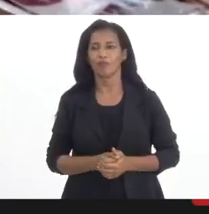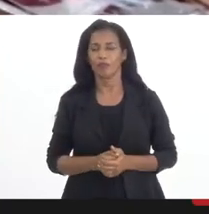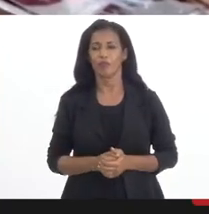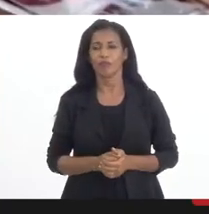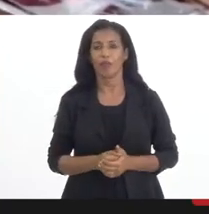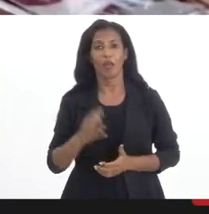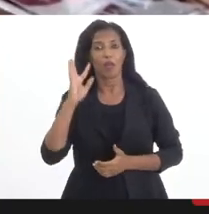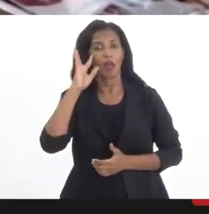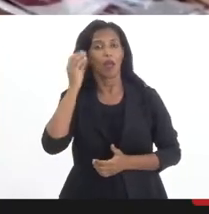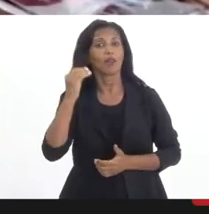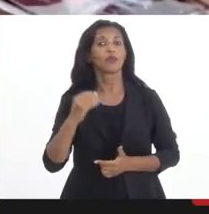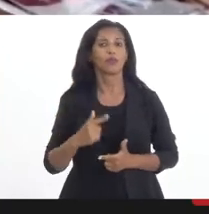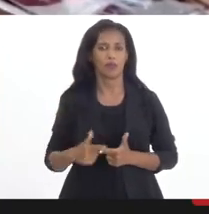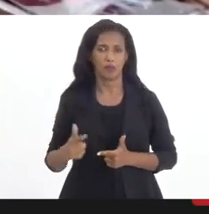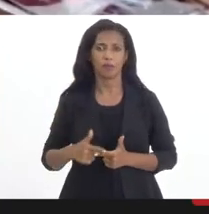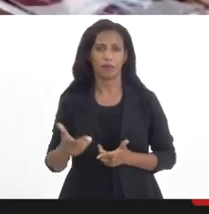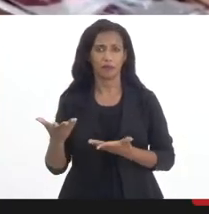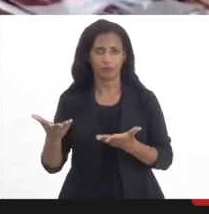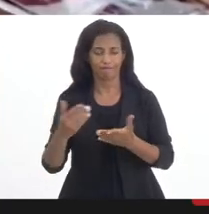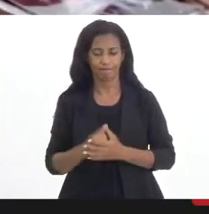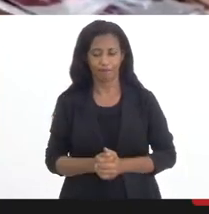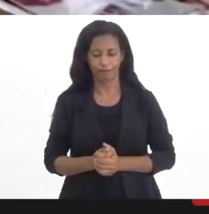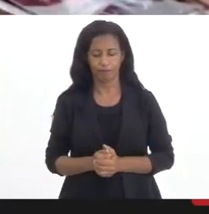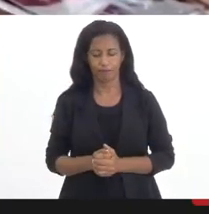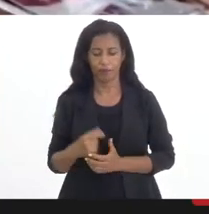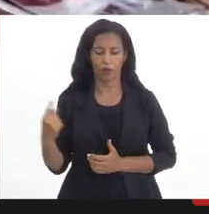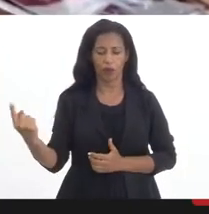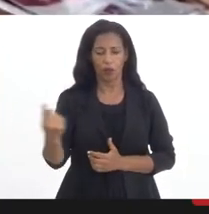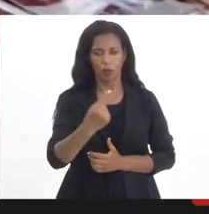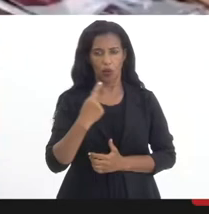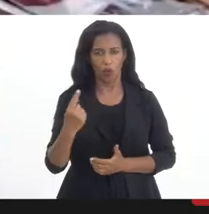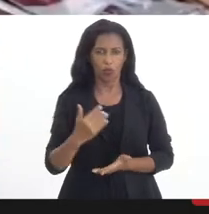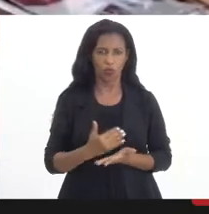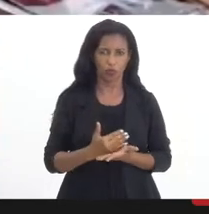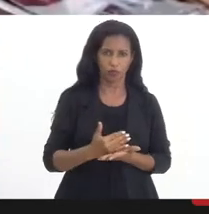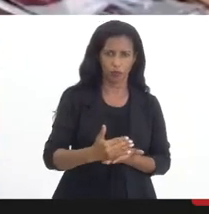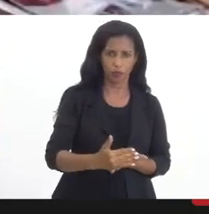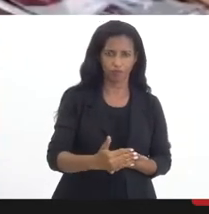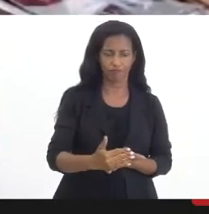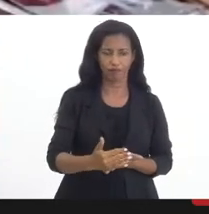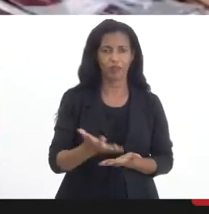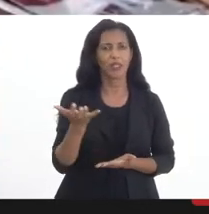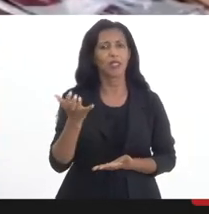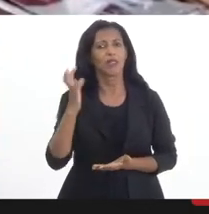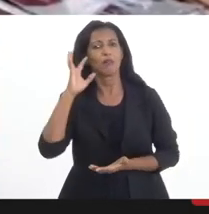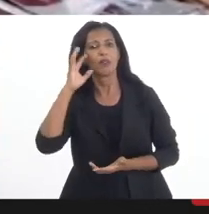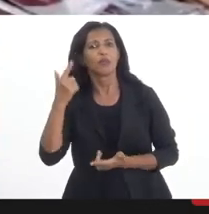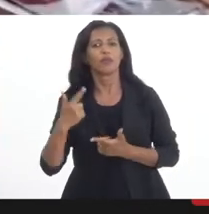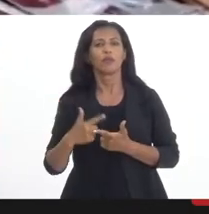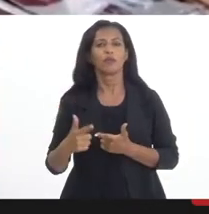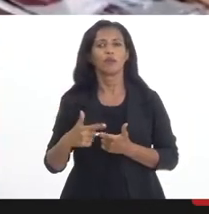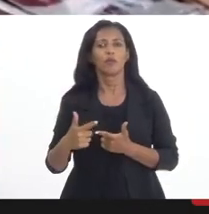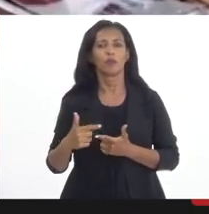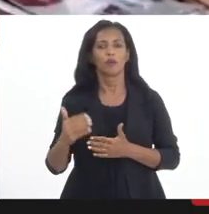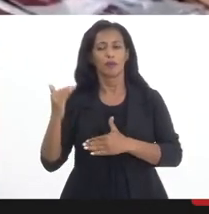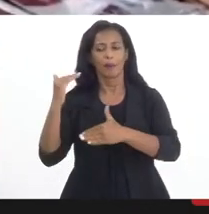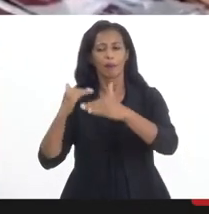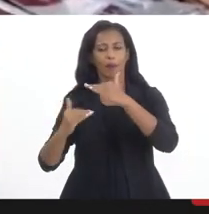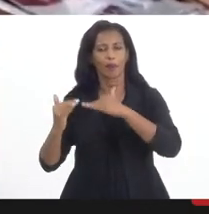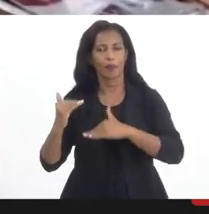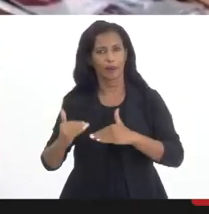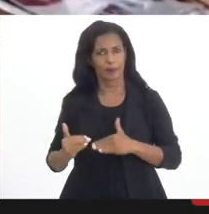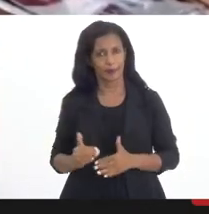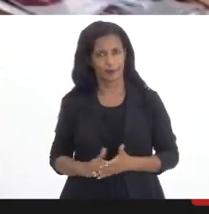a resolver esse problema. Nós tentamos inicialmente resolver o problema da progressão,